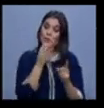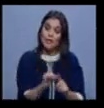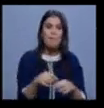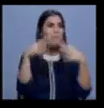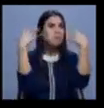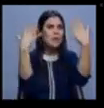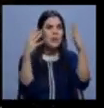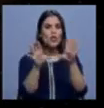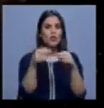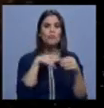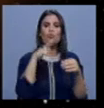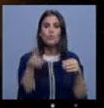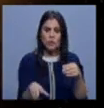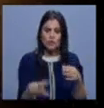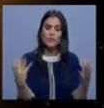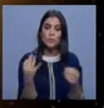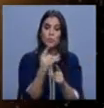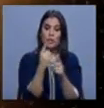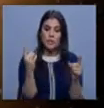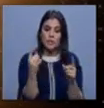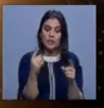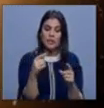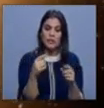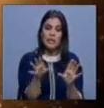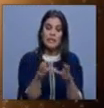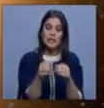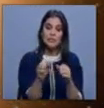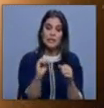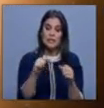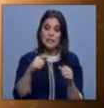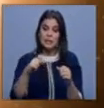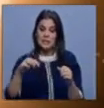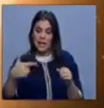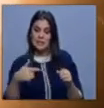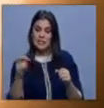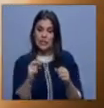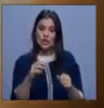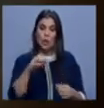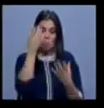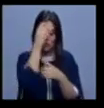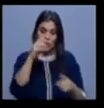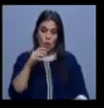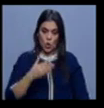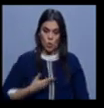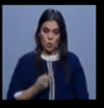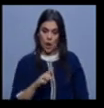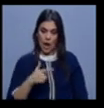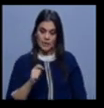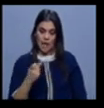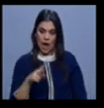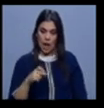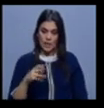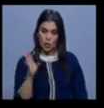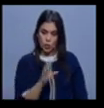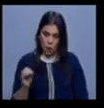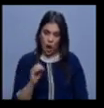equipa portuguesa, ENTAS Team SAT 3, formada pelo professor Duarte Cota, Ana Sofia Ribeiro Garcia, João Carlos Miranda Faria, João Costa